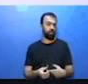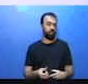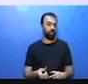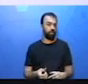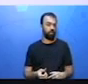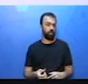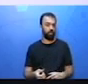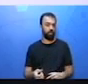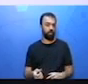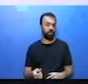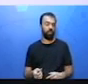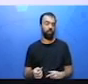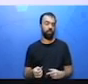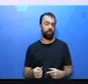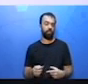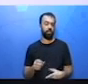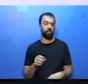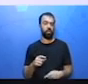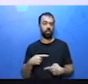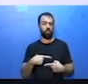Agora, a área do jardim, como são